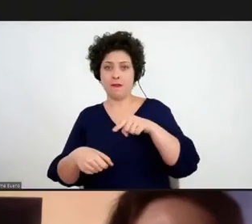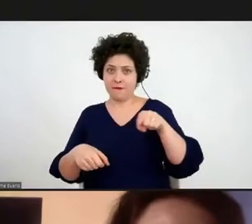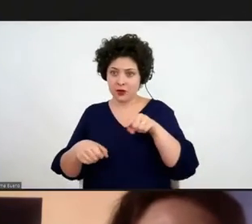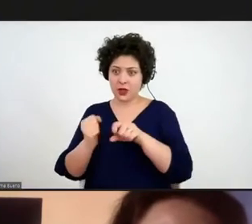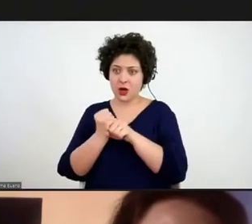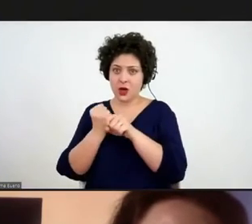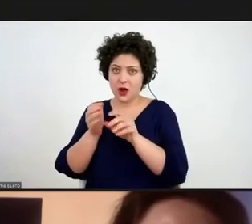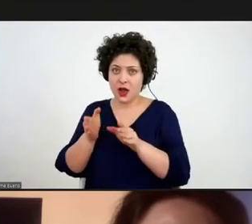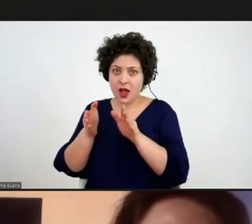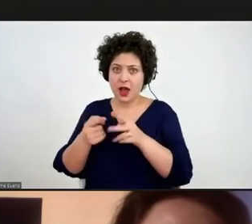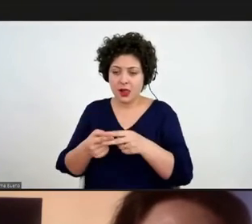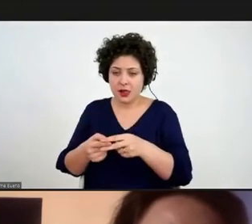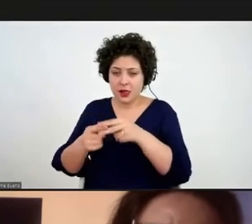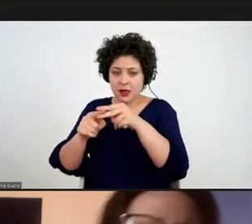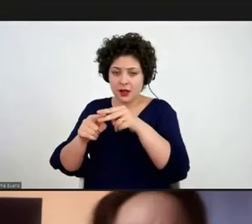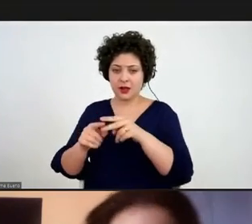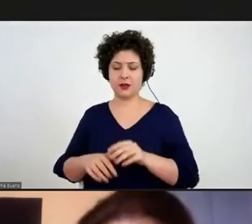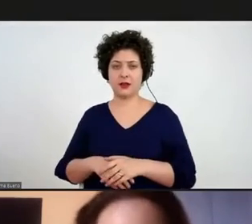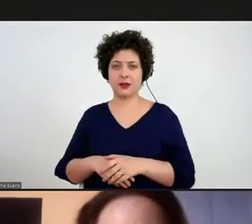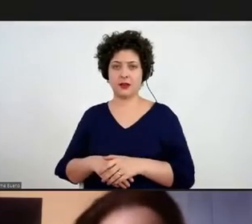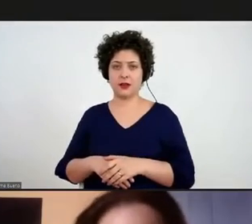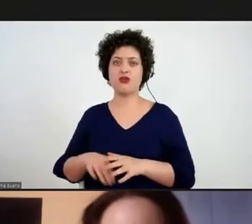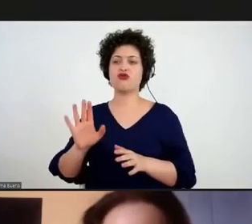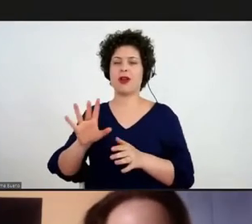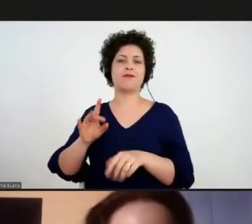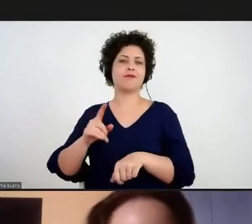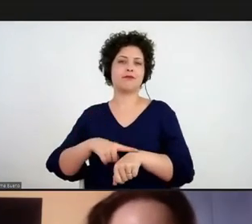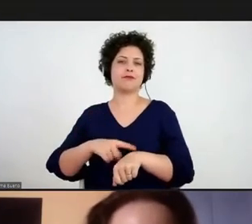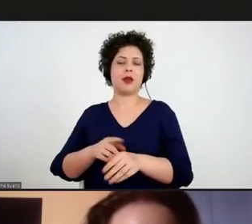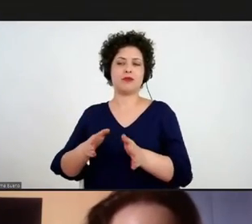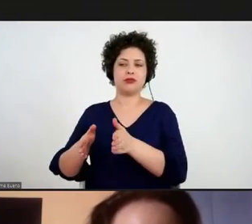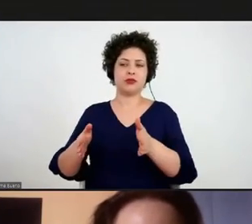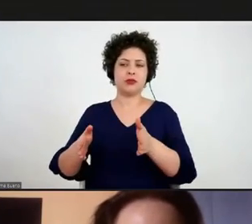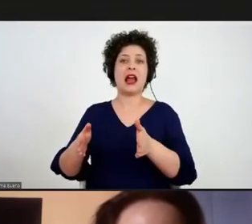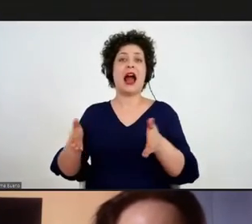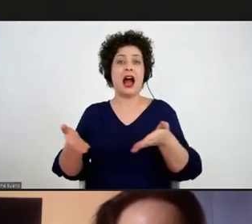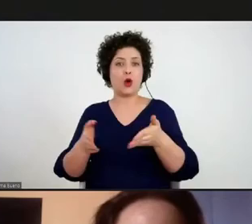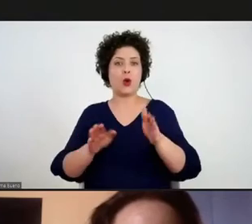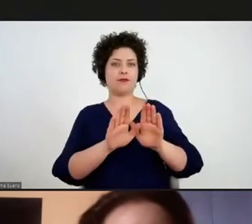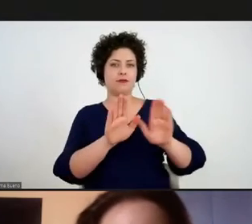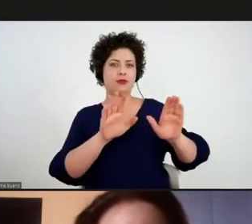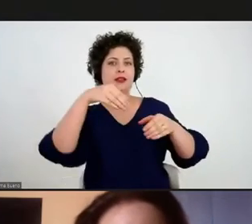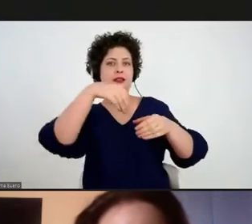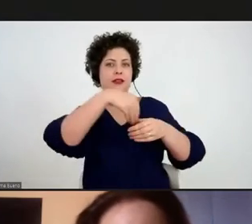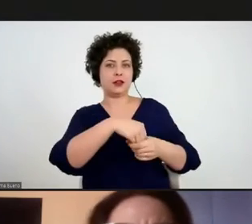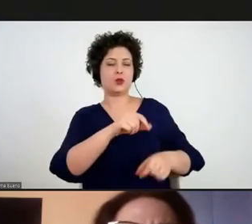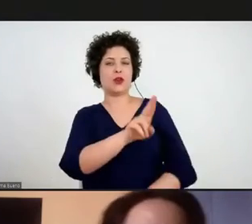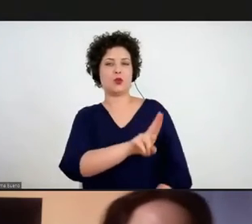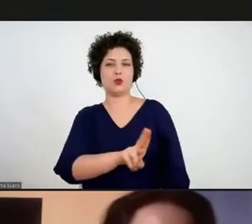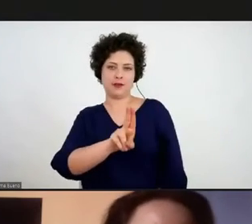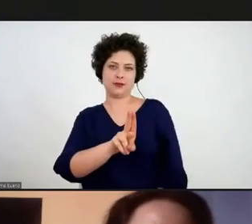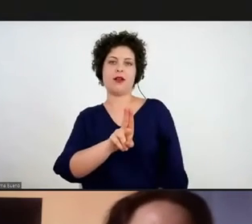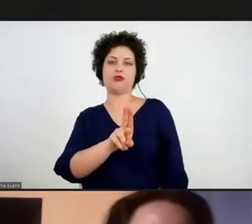prédio. Porque já tinha cumprido o seu tempo. A galeria agora funciona dentro do campus